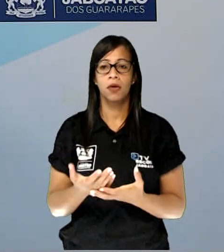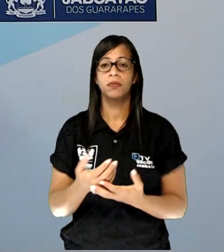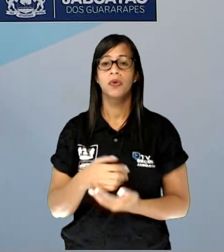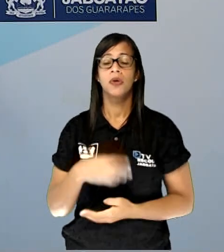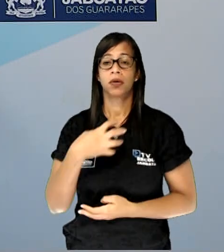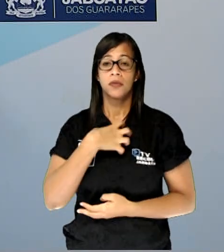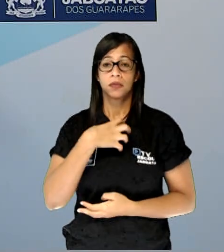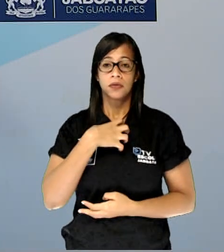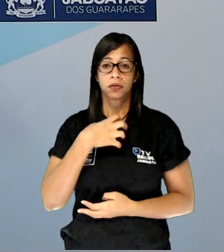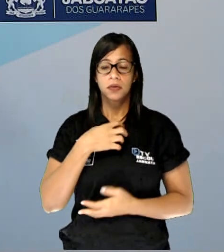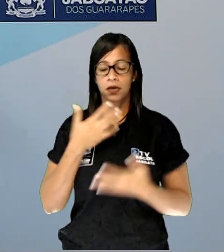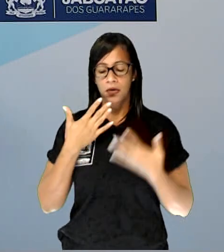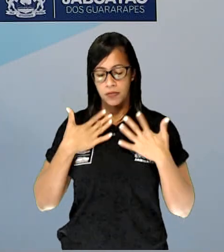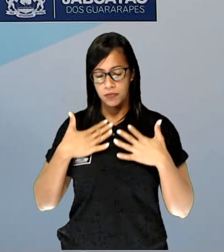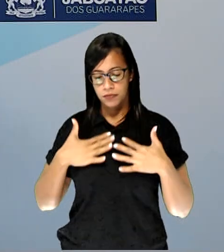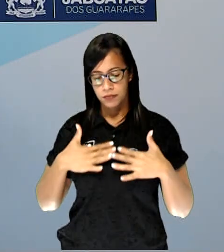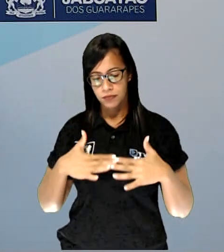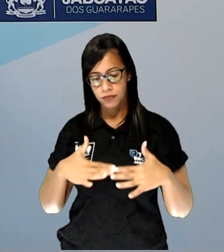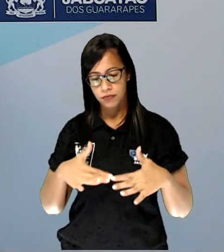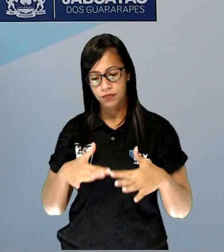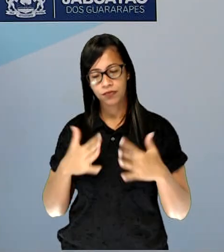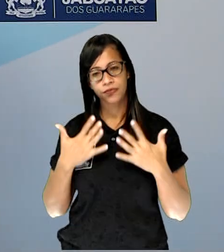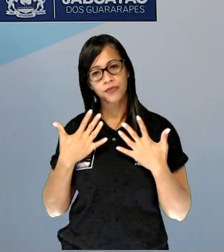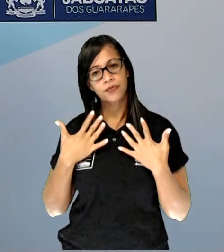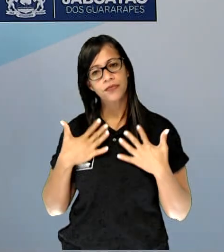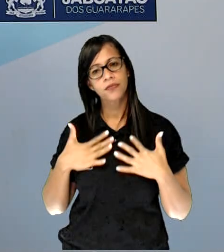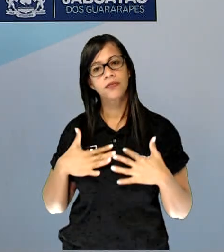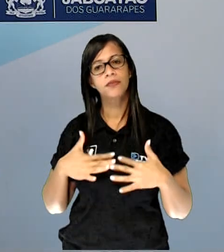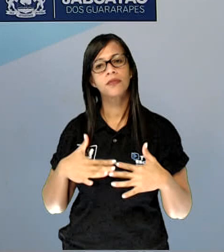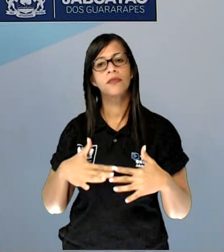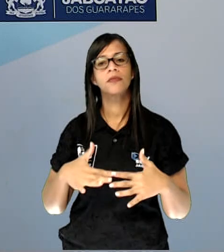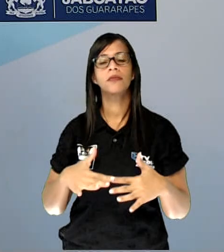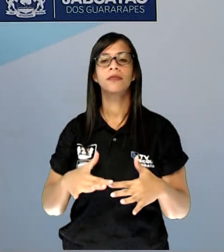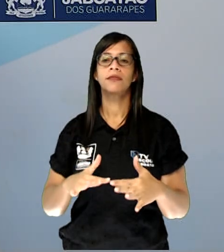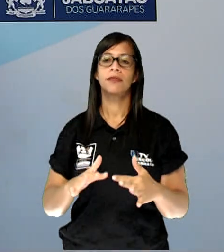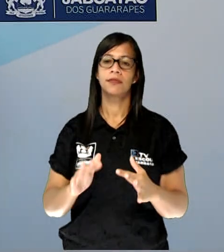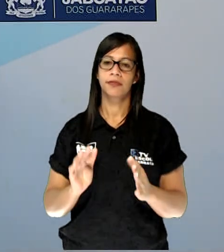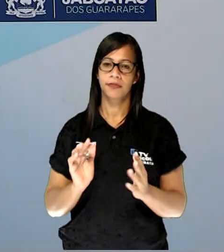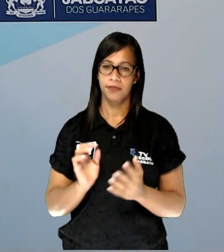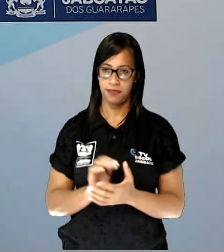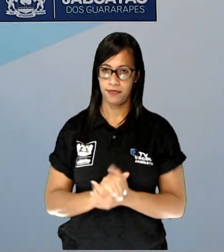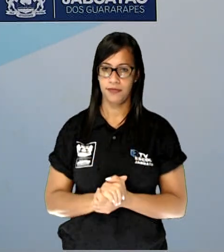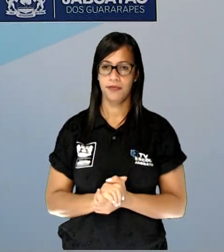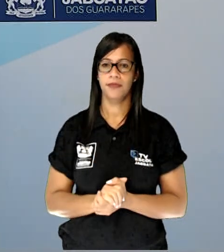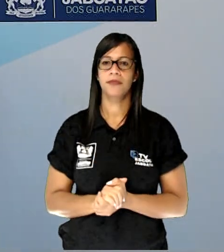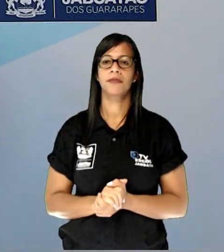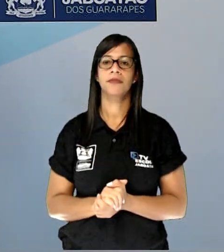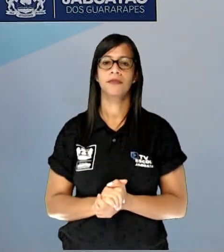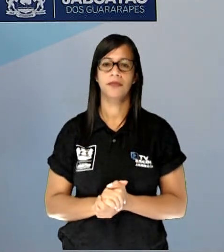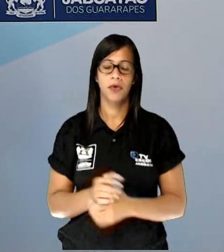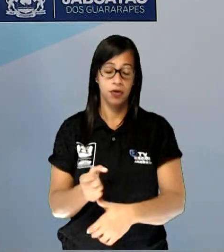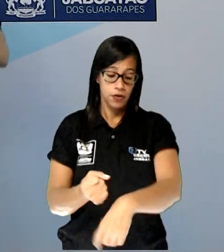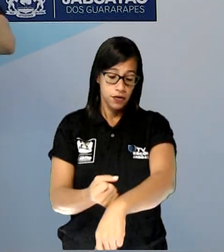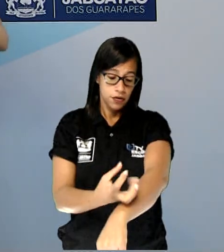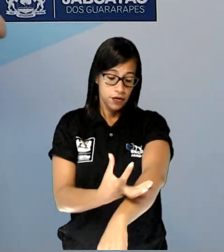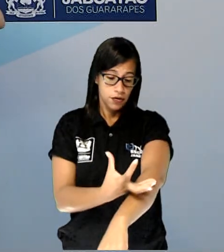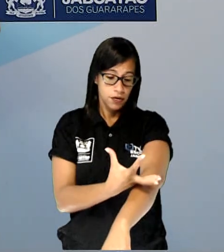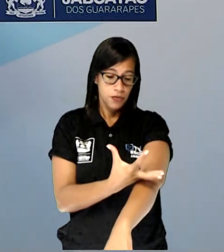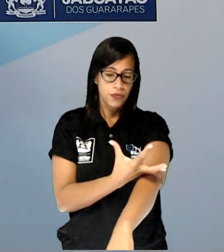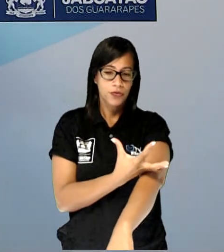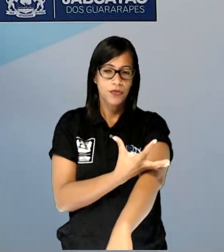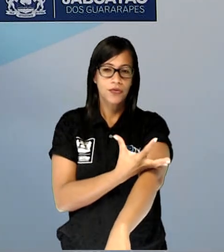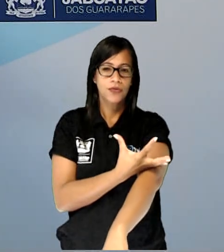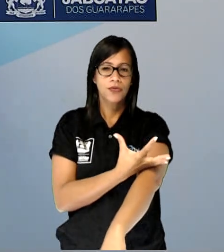tranquilidade, acalma suas emoções. Os sons harmoniosos, eles mexem com as nossas emoções, né? Nos deixam